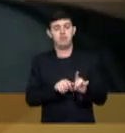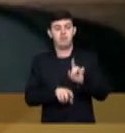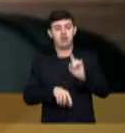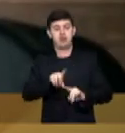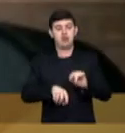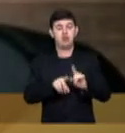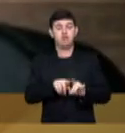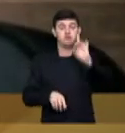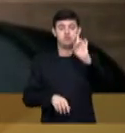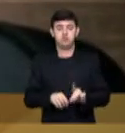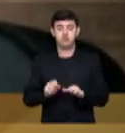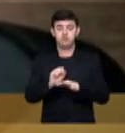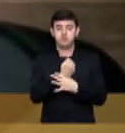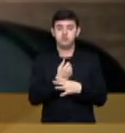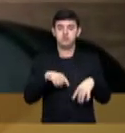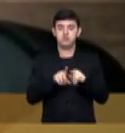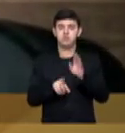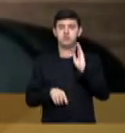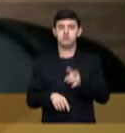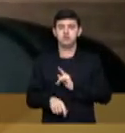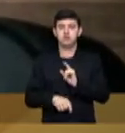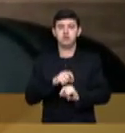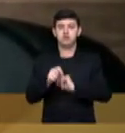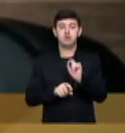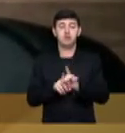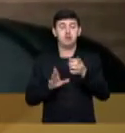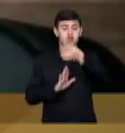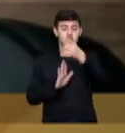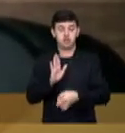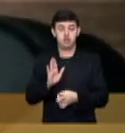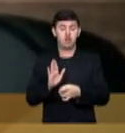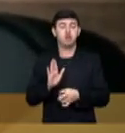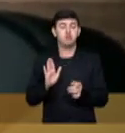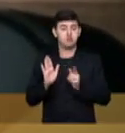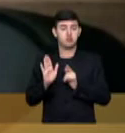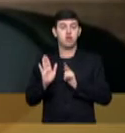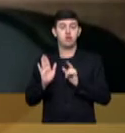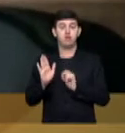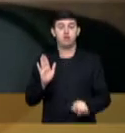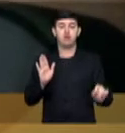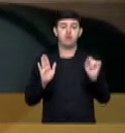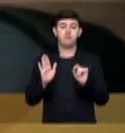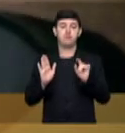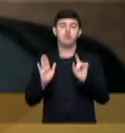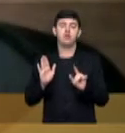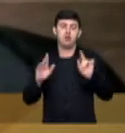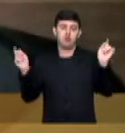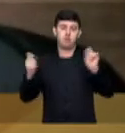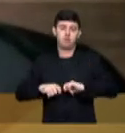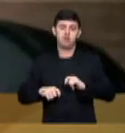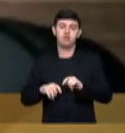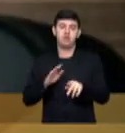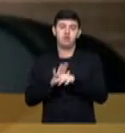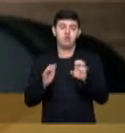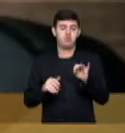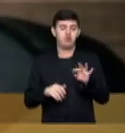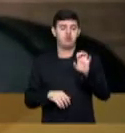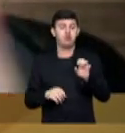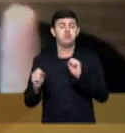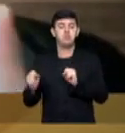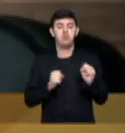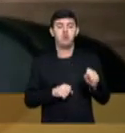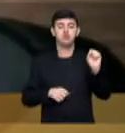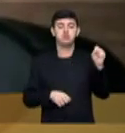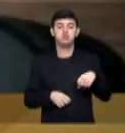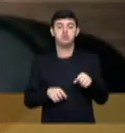constitucionalmente garantidos e desde que estejam previstas no âmbito de sua respectiva competência, podem